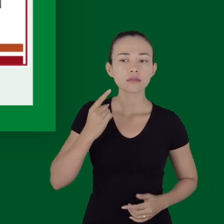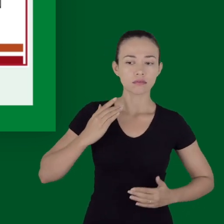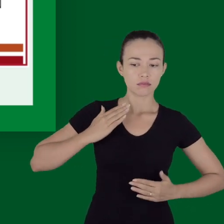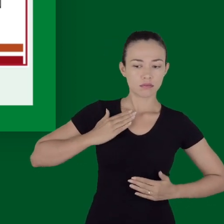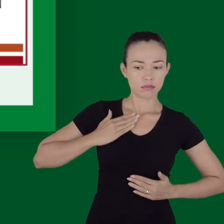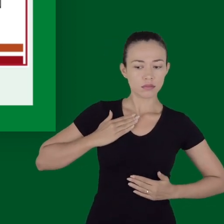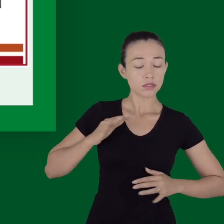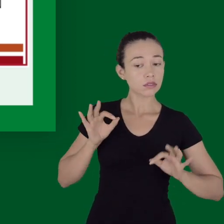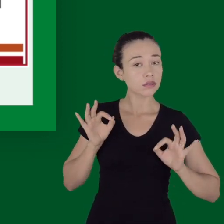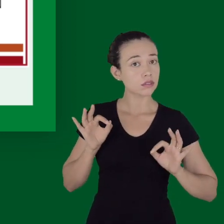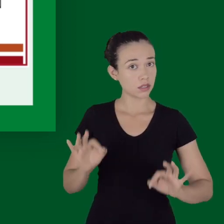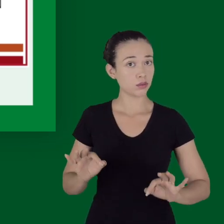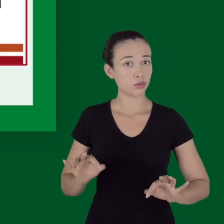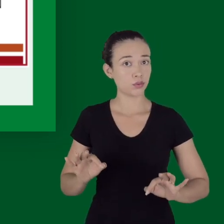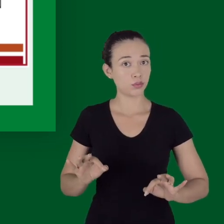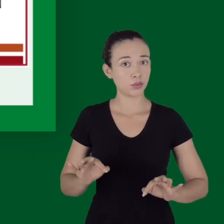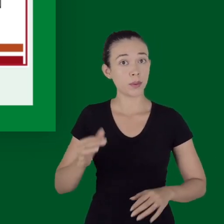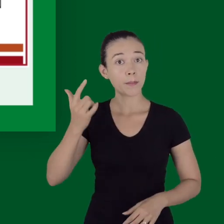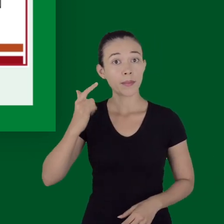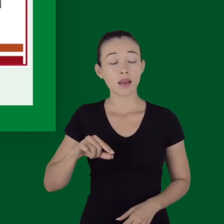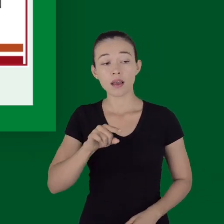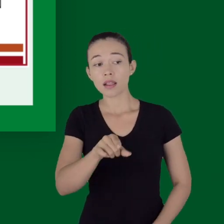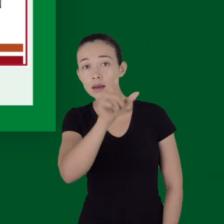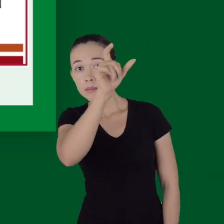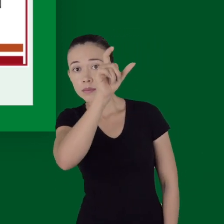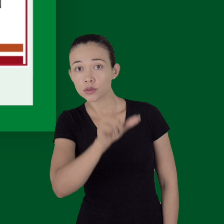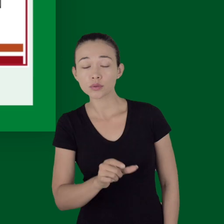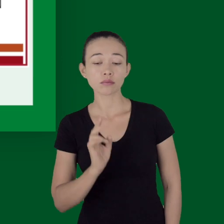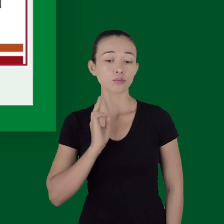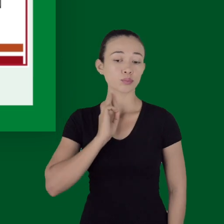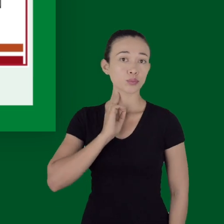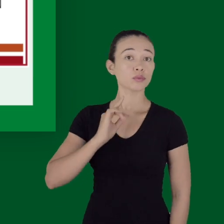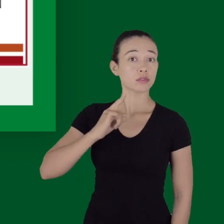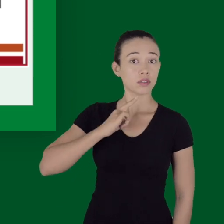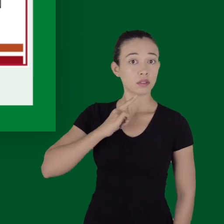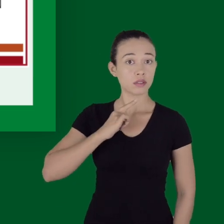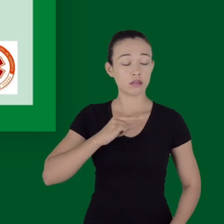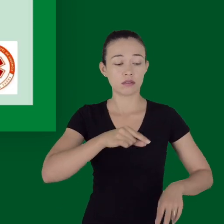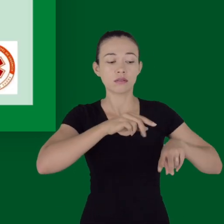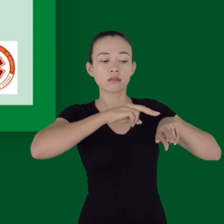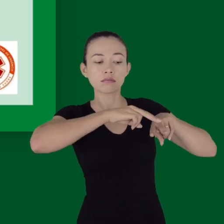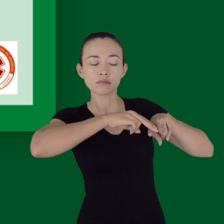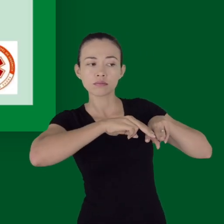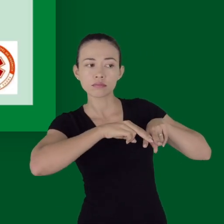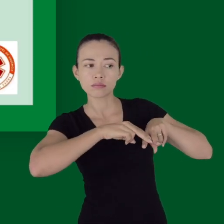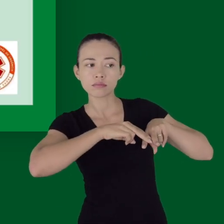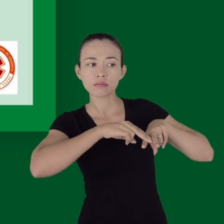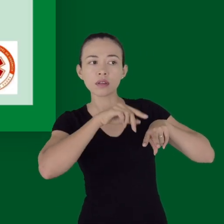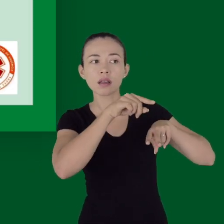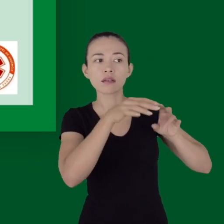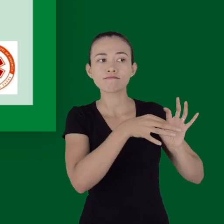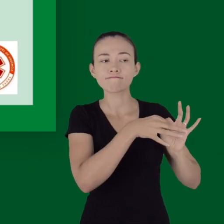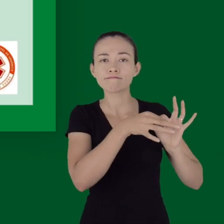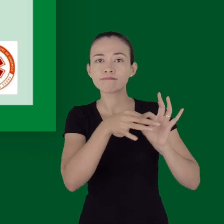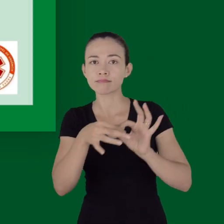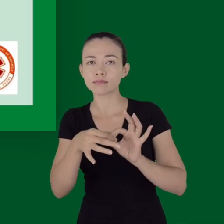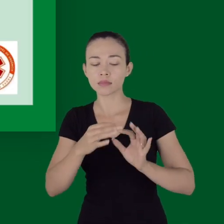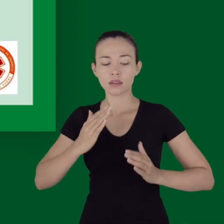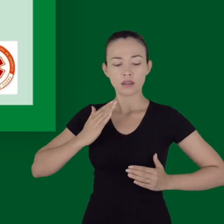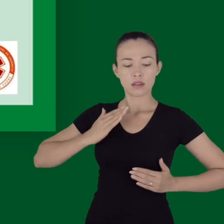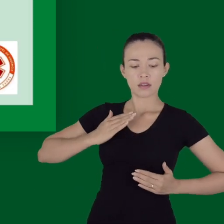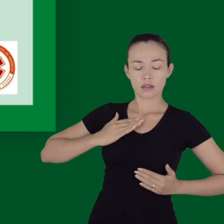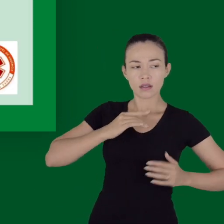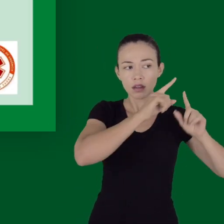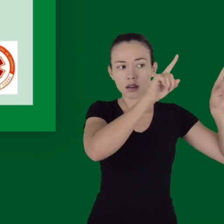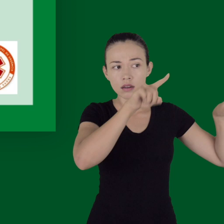marca-passo tá certo. Depois de fazer a captura elétrica, a gente tem que conferir se o paciente tem pulso. E se o pulso está condizente com a